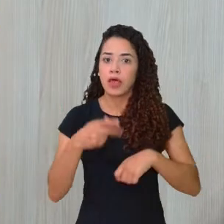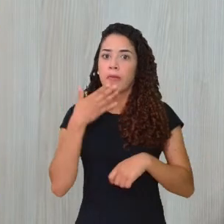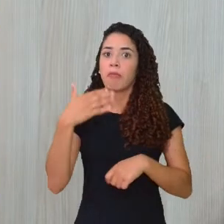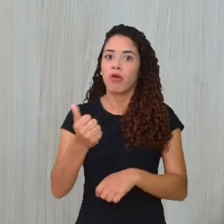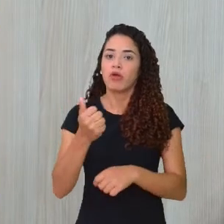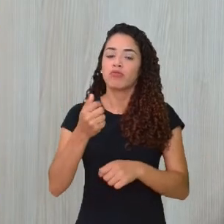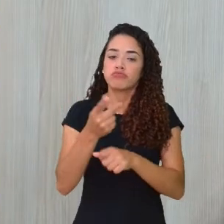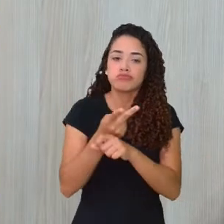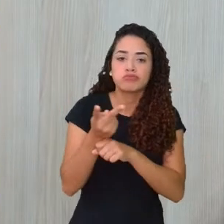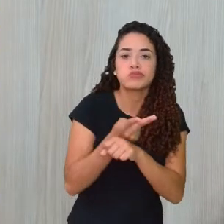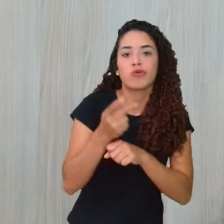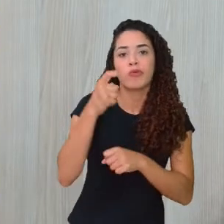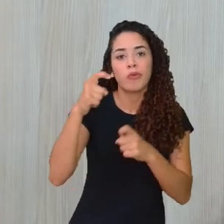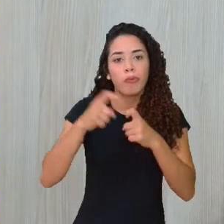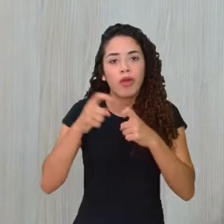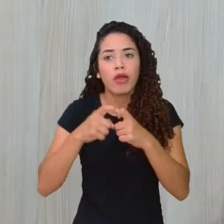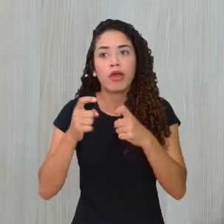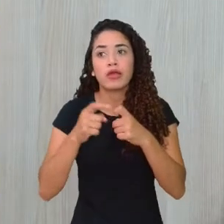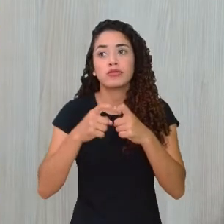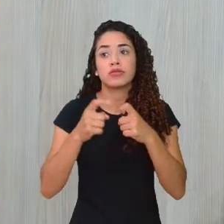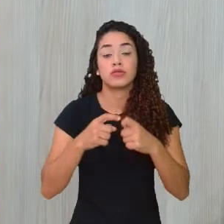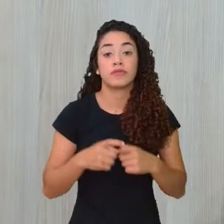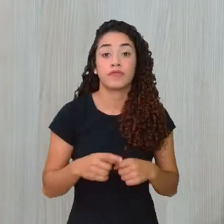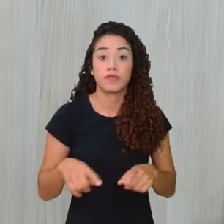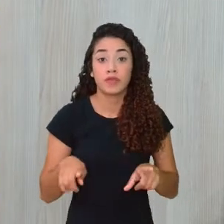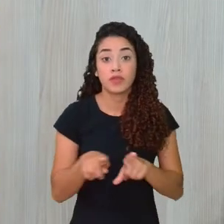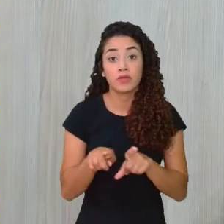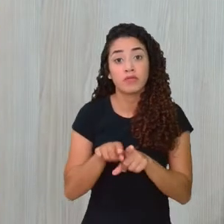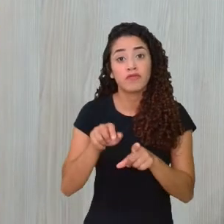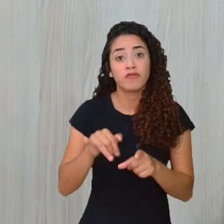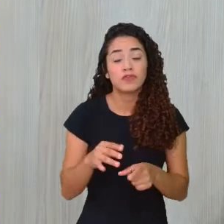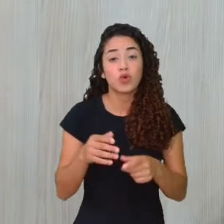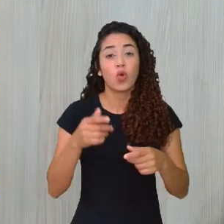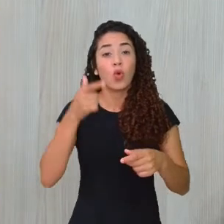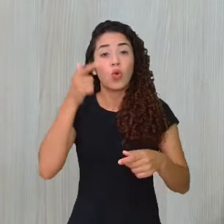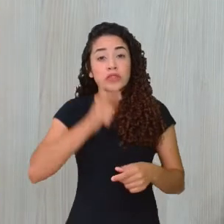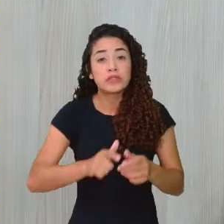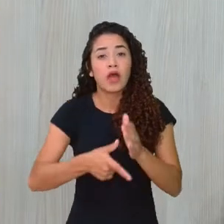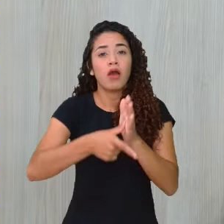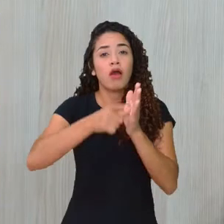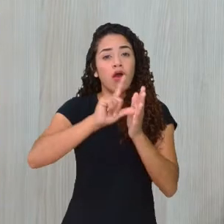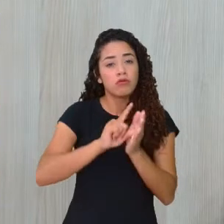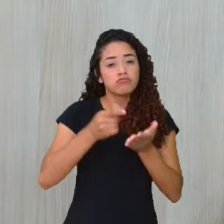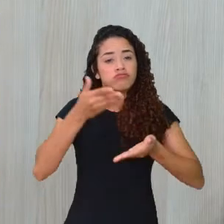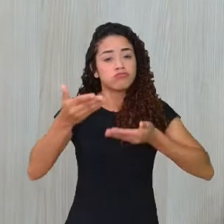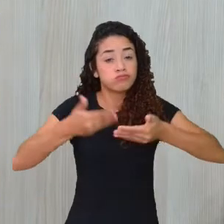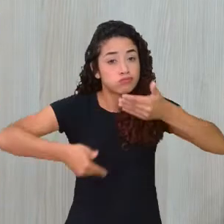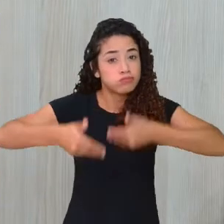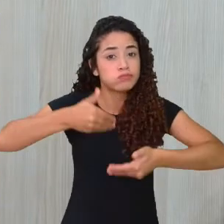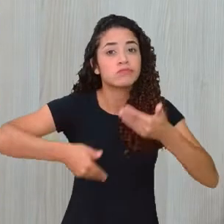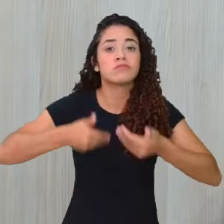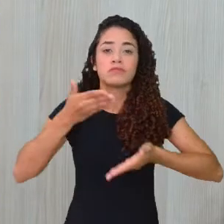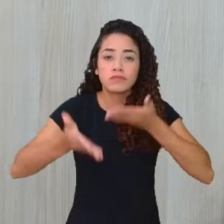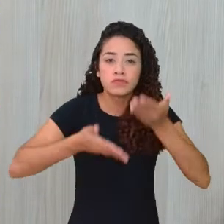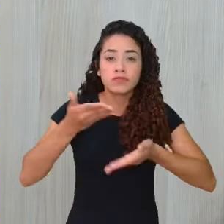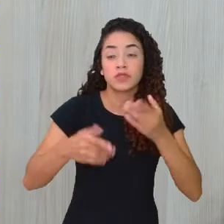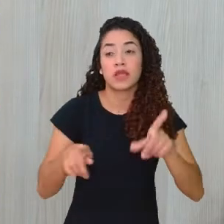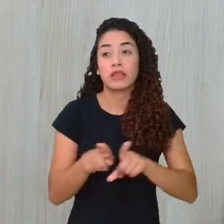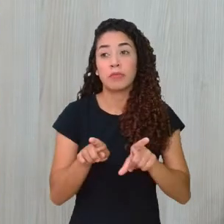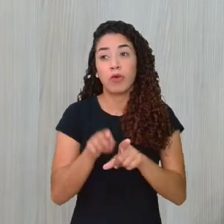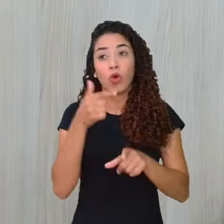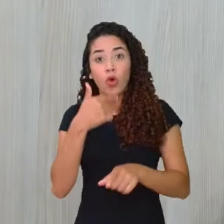prevenção constante, tá certo? E se tratado precocemente, ele tem cura. Mas também a questão da doação de órgãos, que é